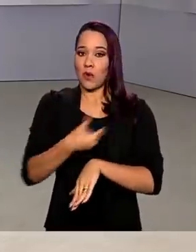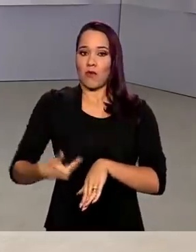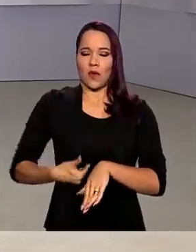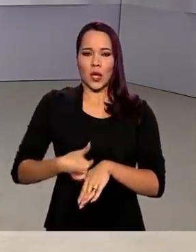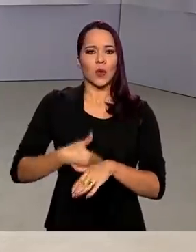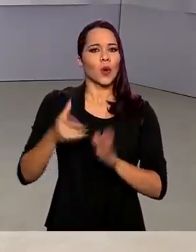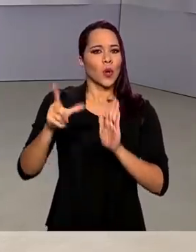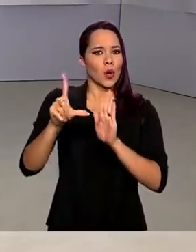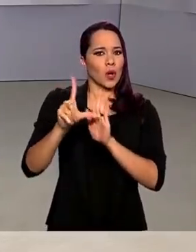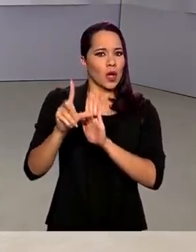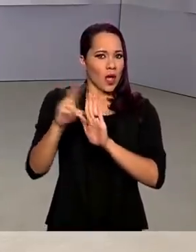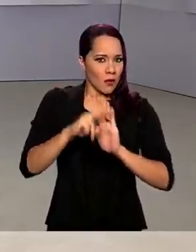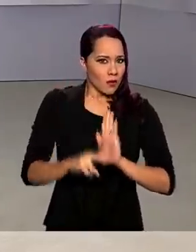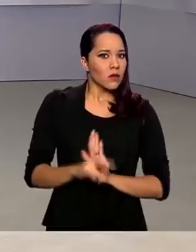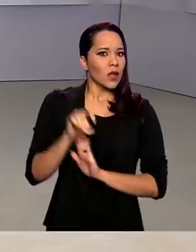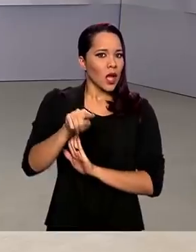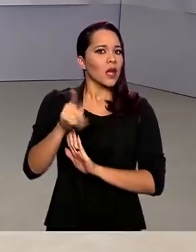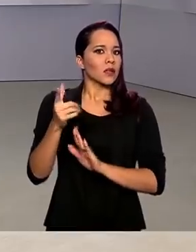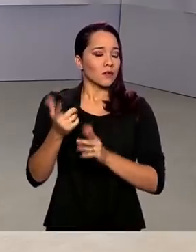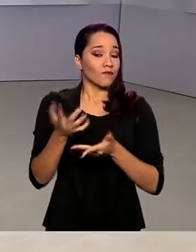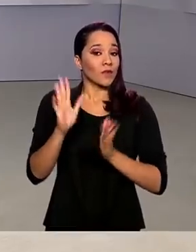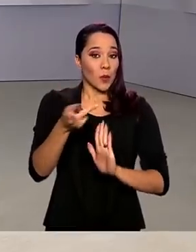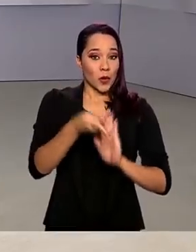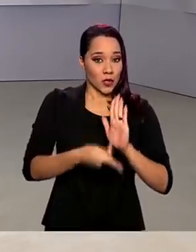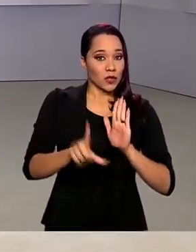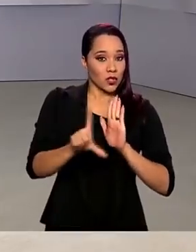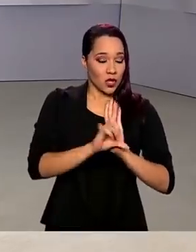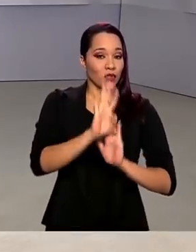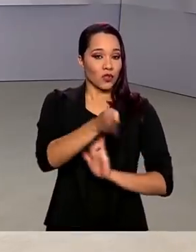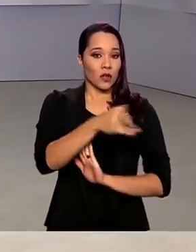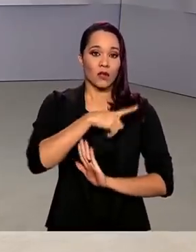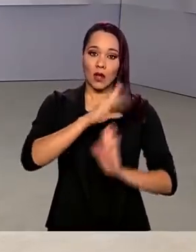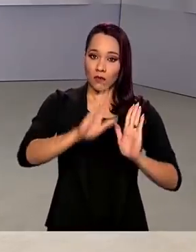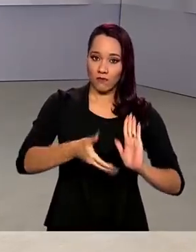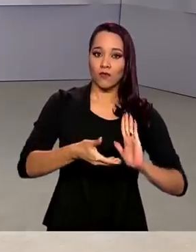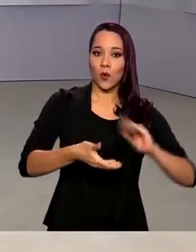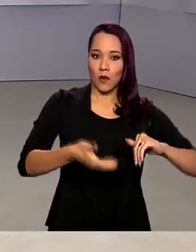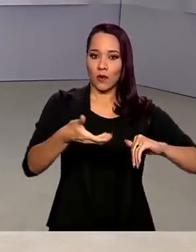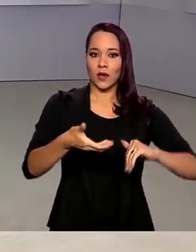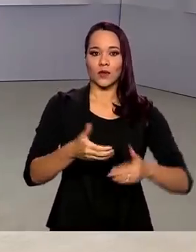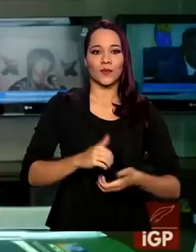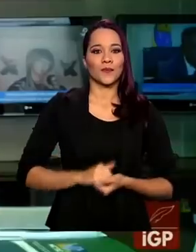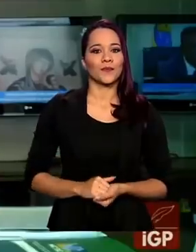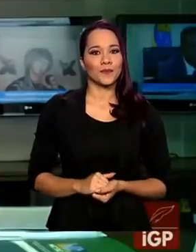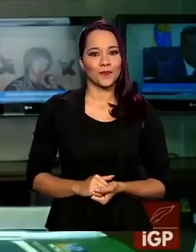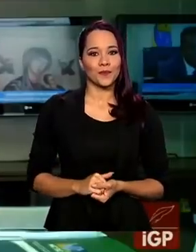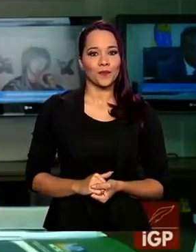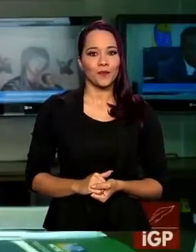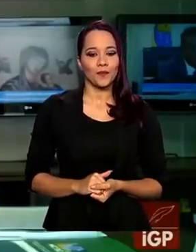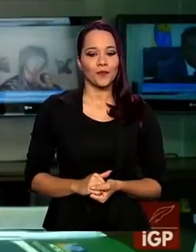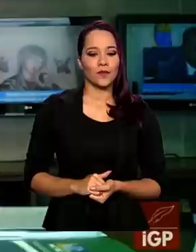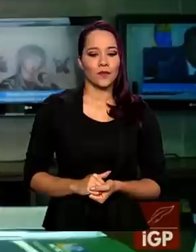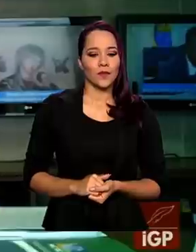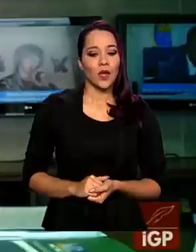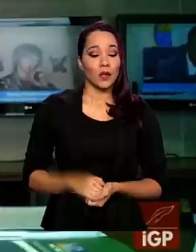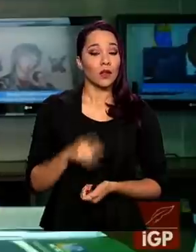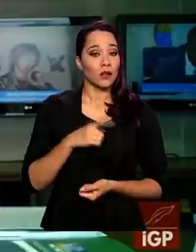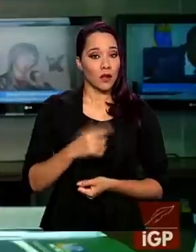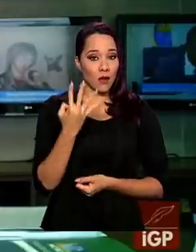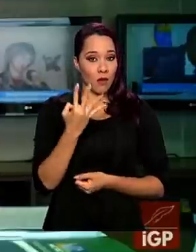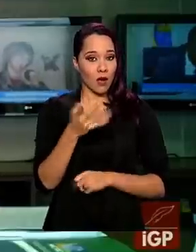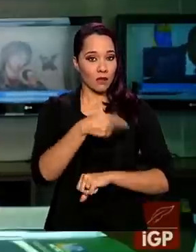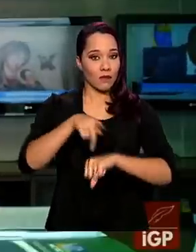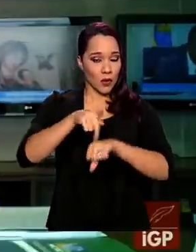regular a questão e um projeto de lei já está em tramitação no congresso nacional e eu acho que eu tenho quatro